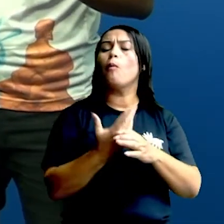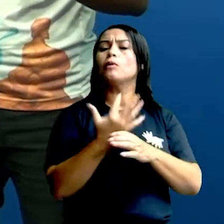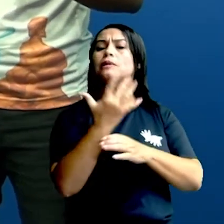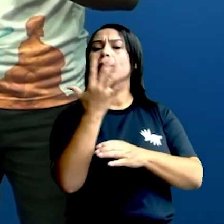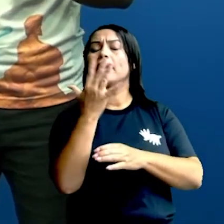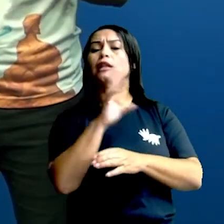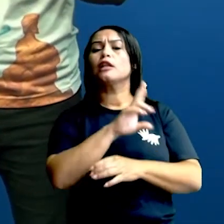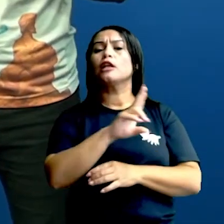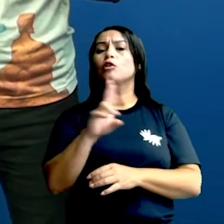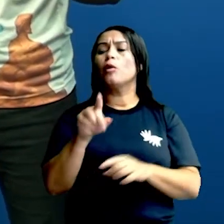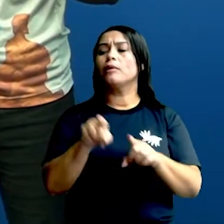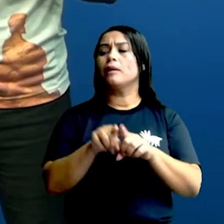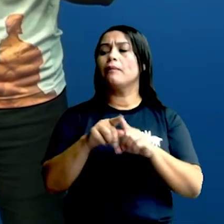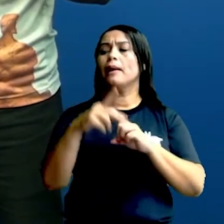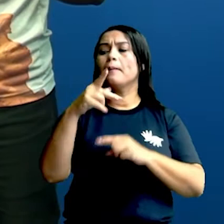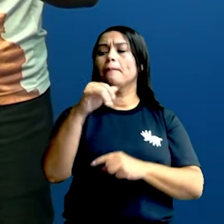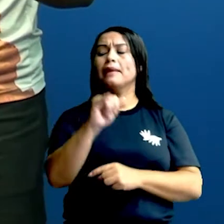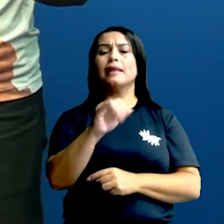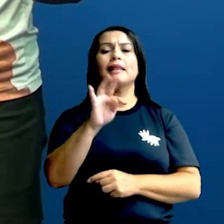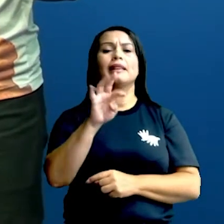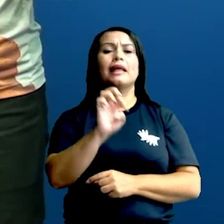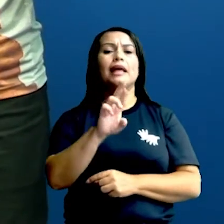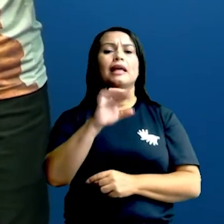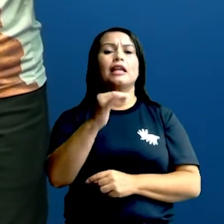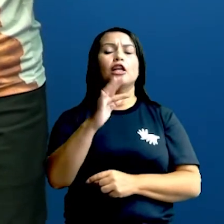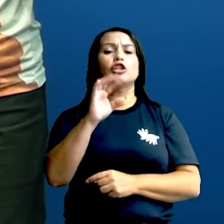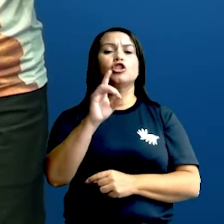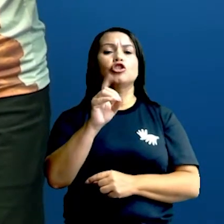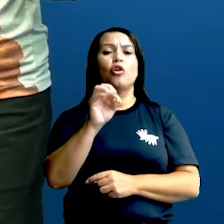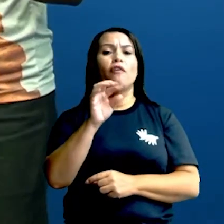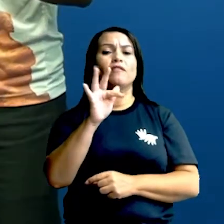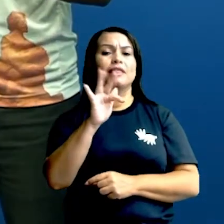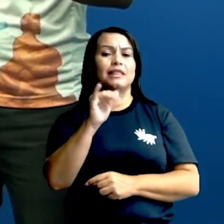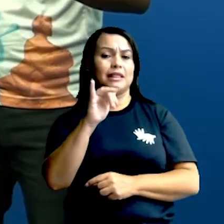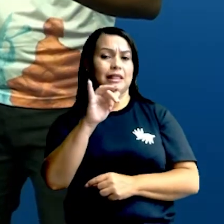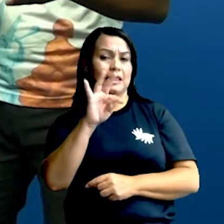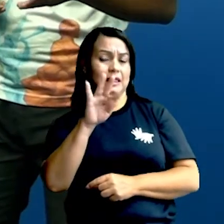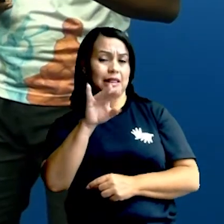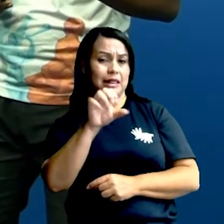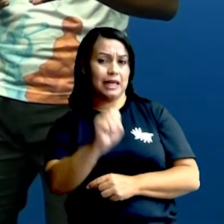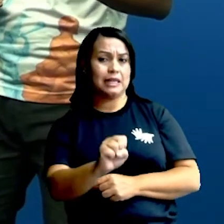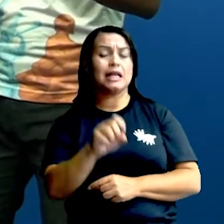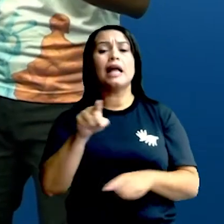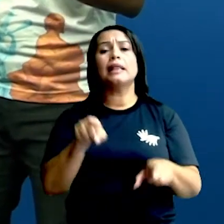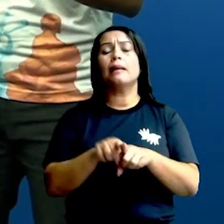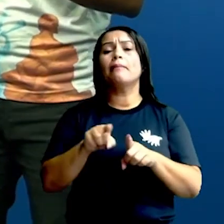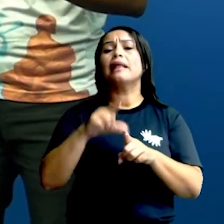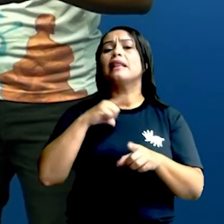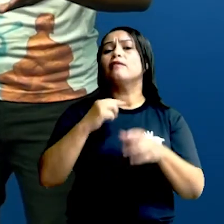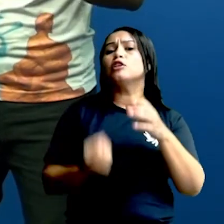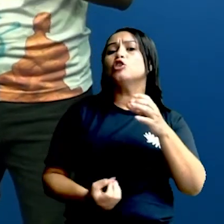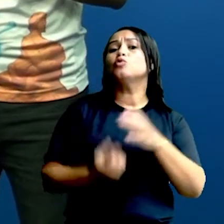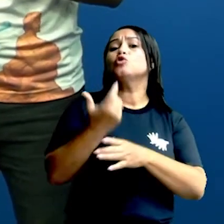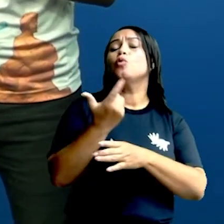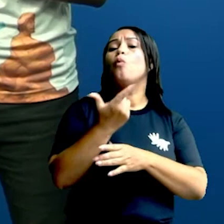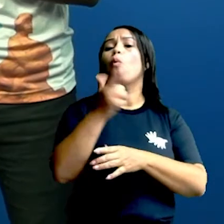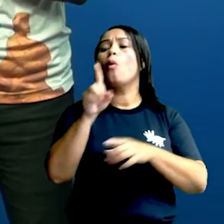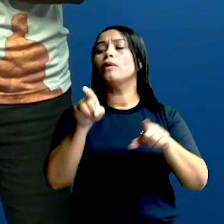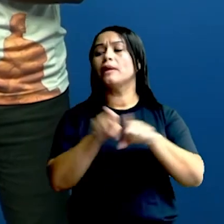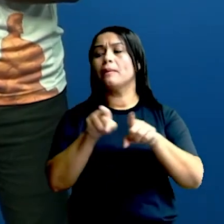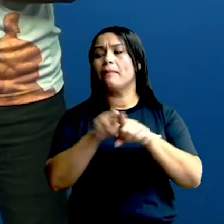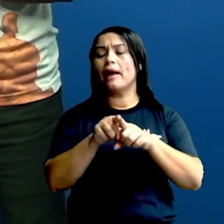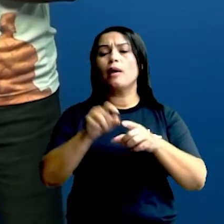as plantas chamadas de pteridófitas, como as samambaias e as avencas. E aí, depois surgiram plantas que se reproduziam-se